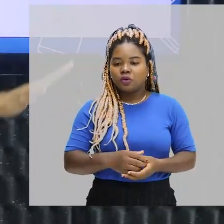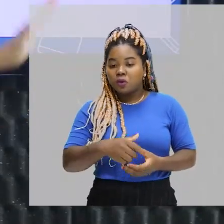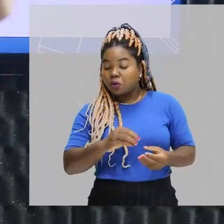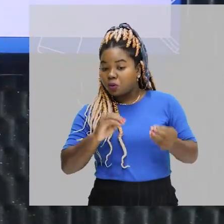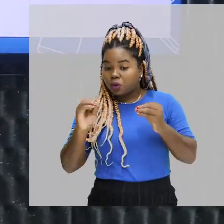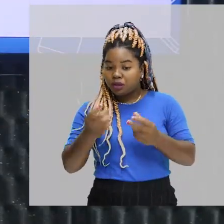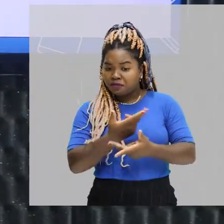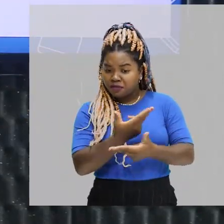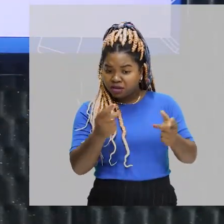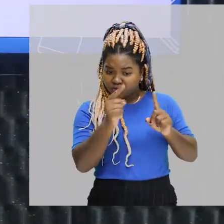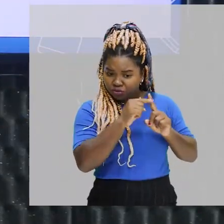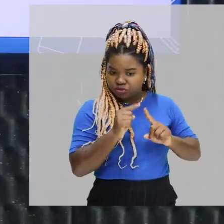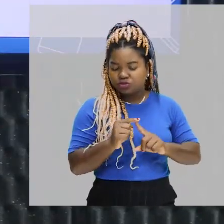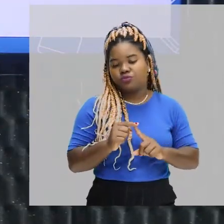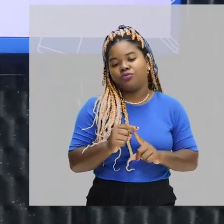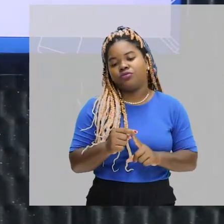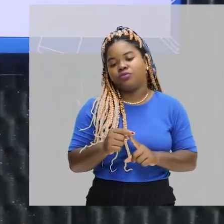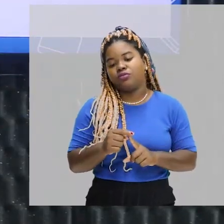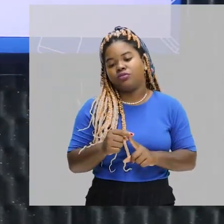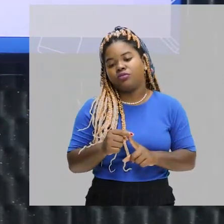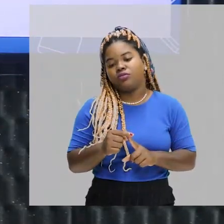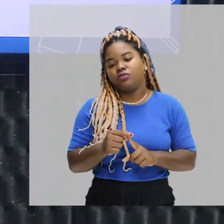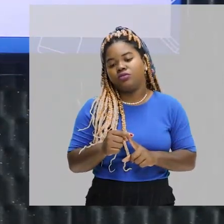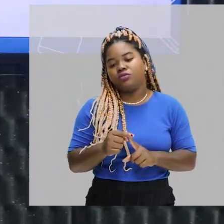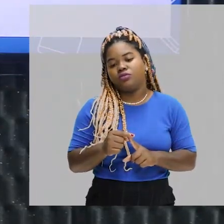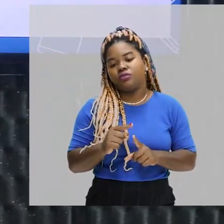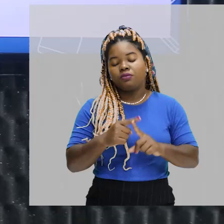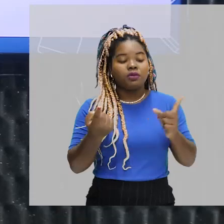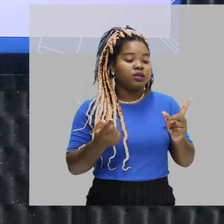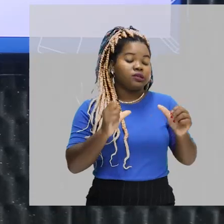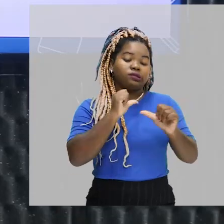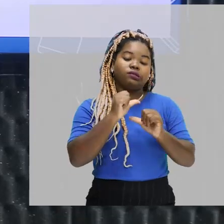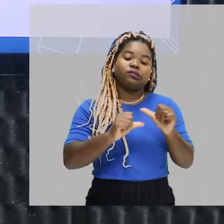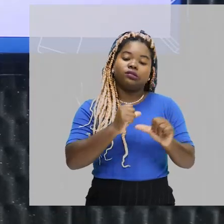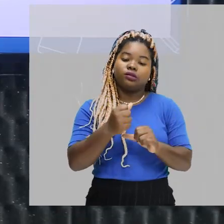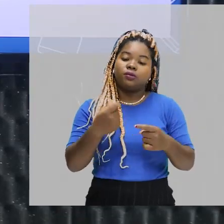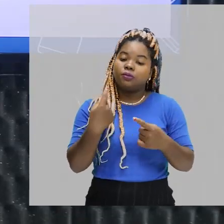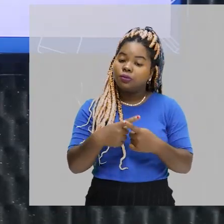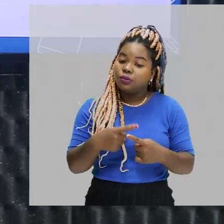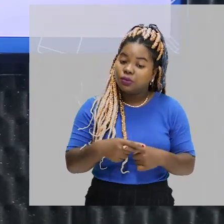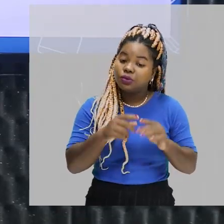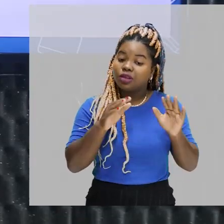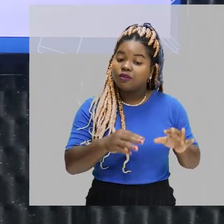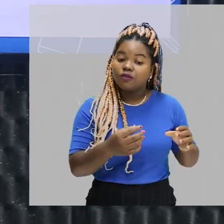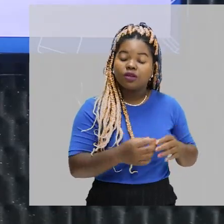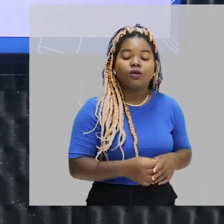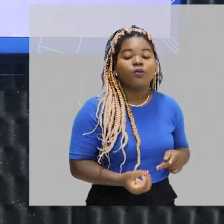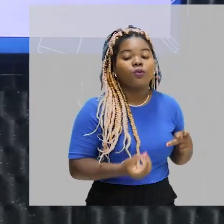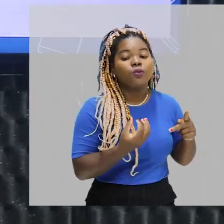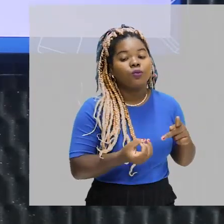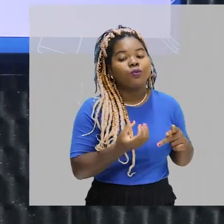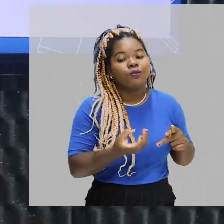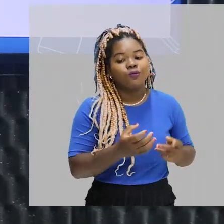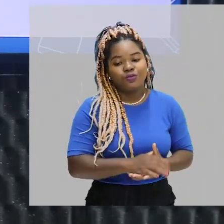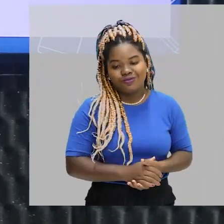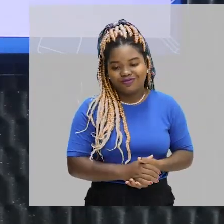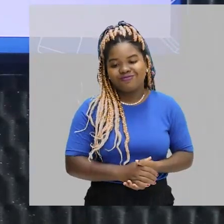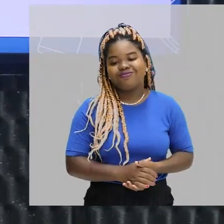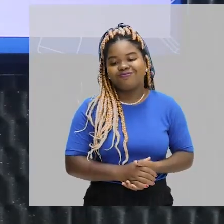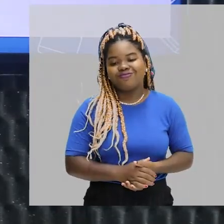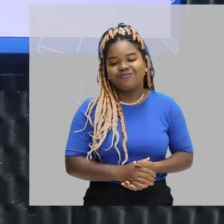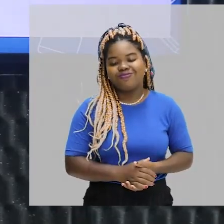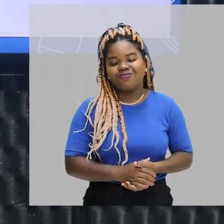tipos de veículos. Não vai mudar, porque fica no plural, que é